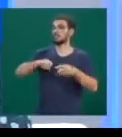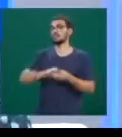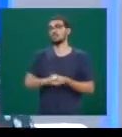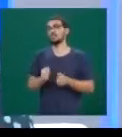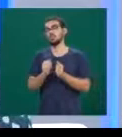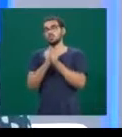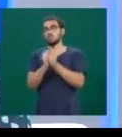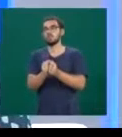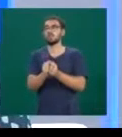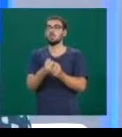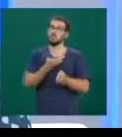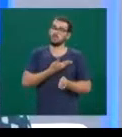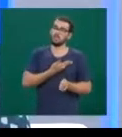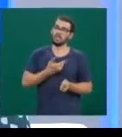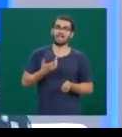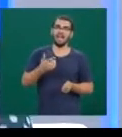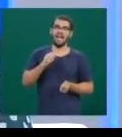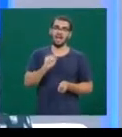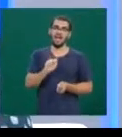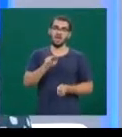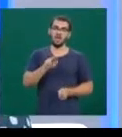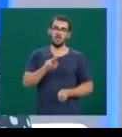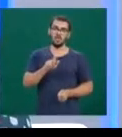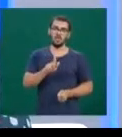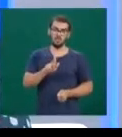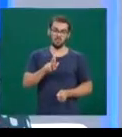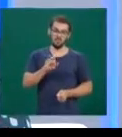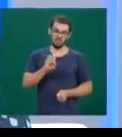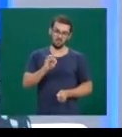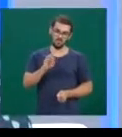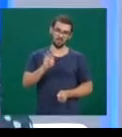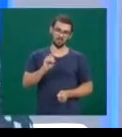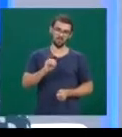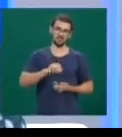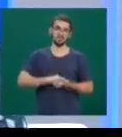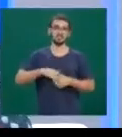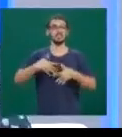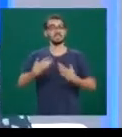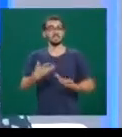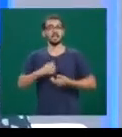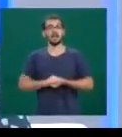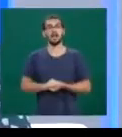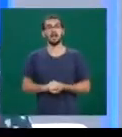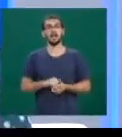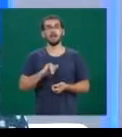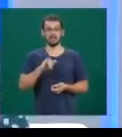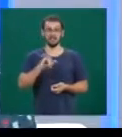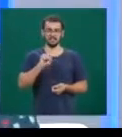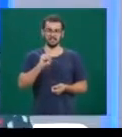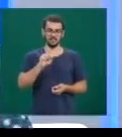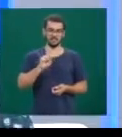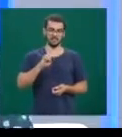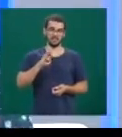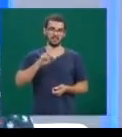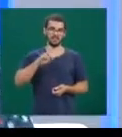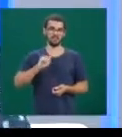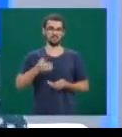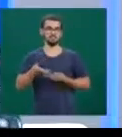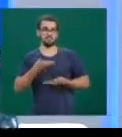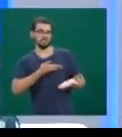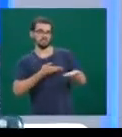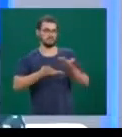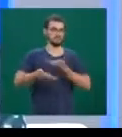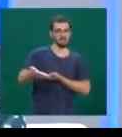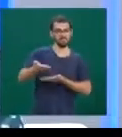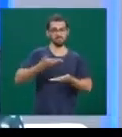amigo Augusto e a Isabela Bittar, ela vai fazer a mediação, uma